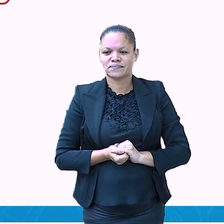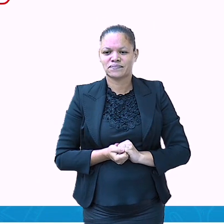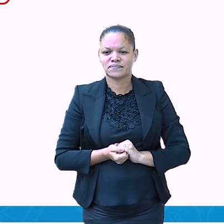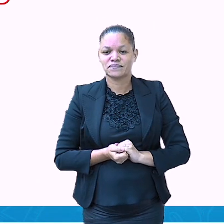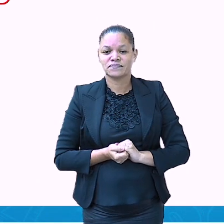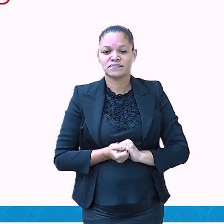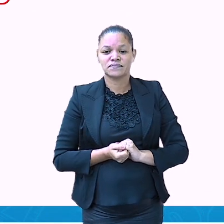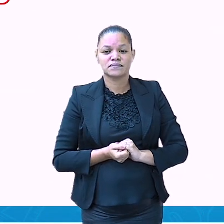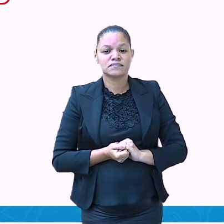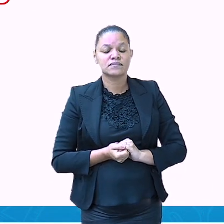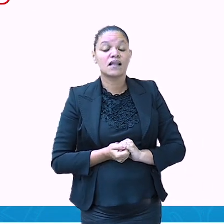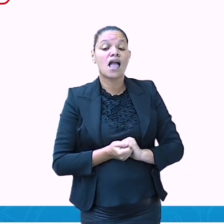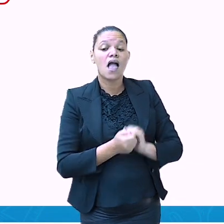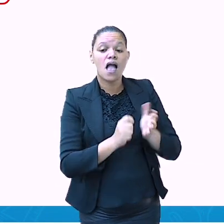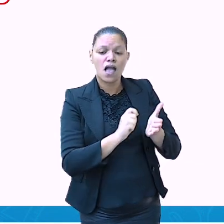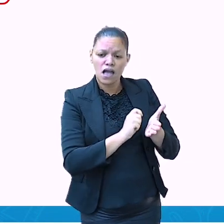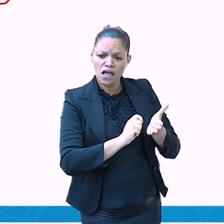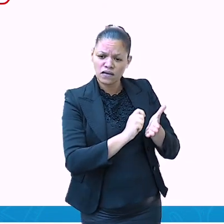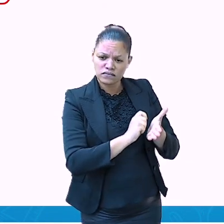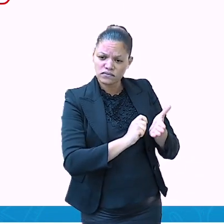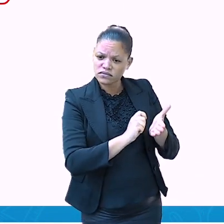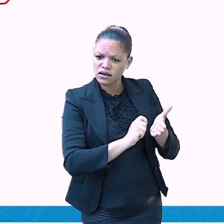Só um minutinho, pessoal.